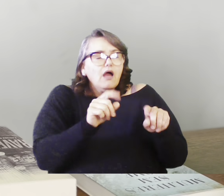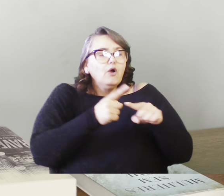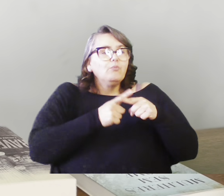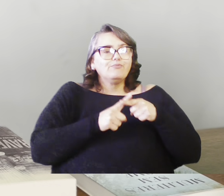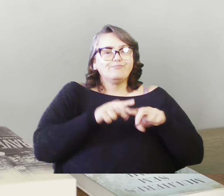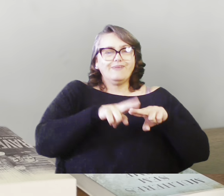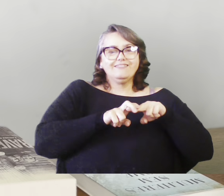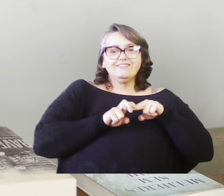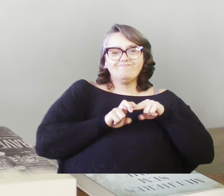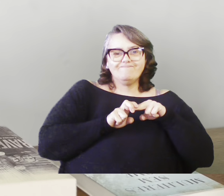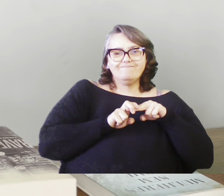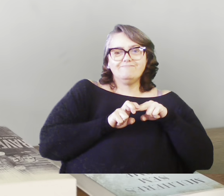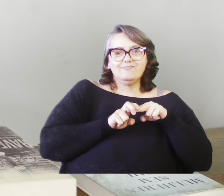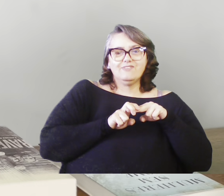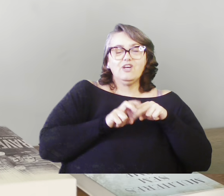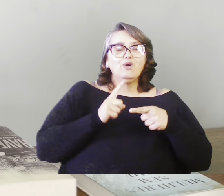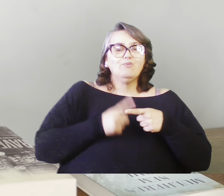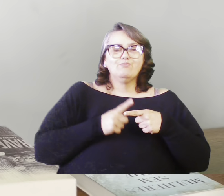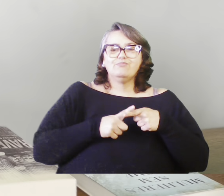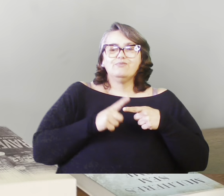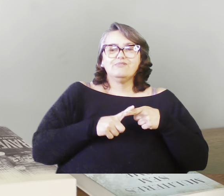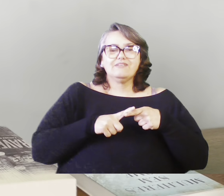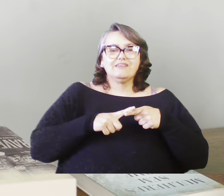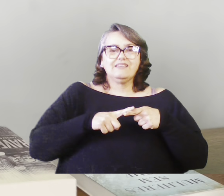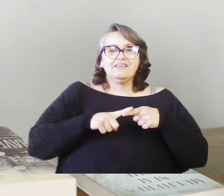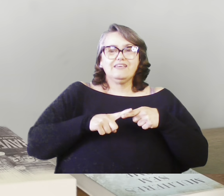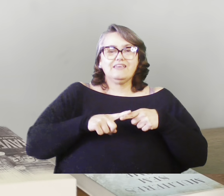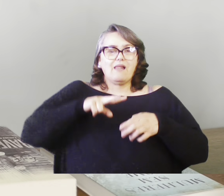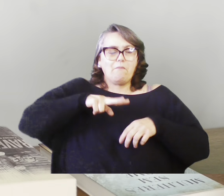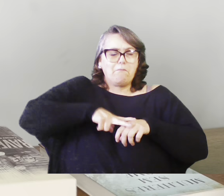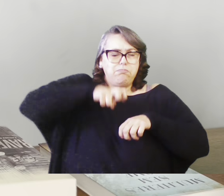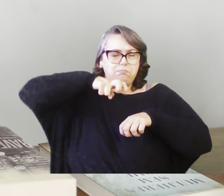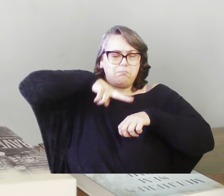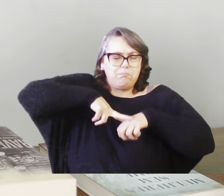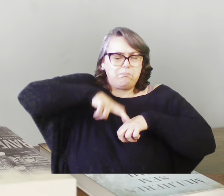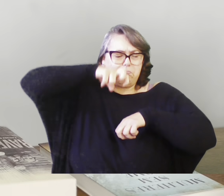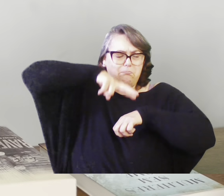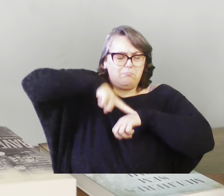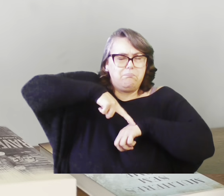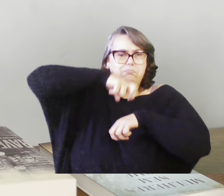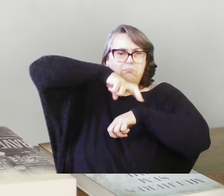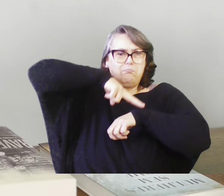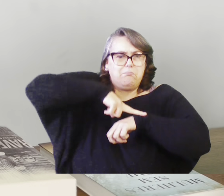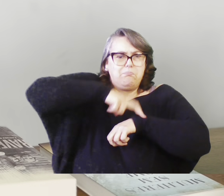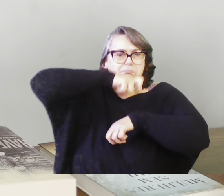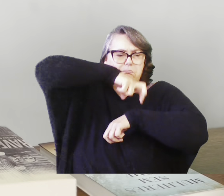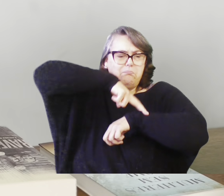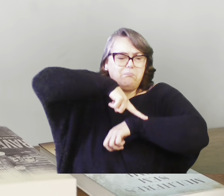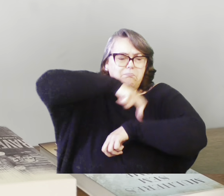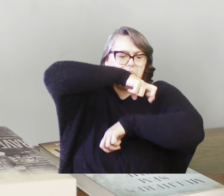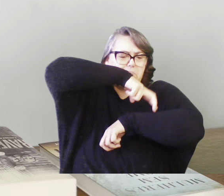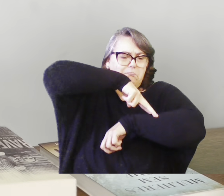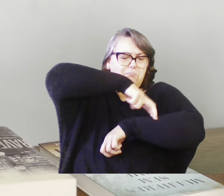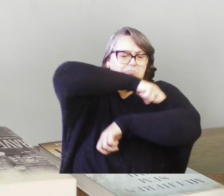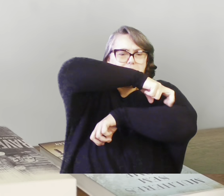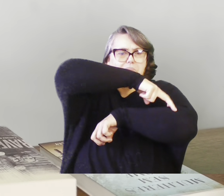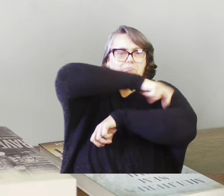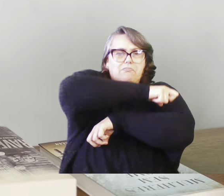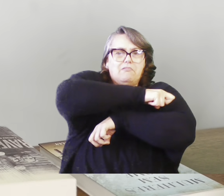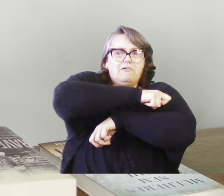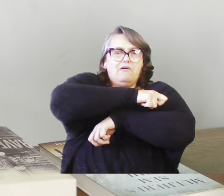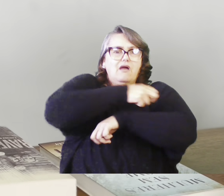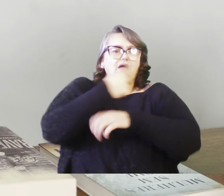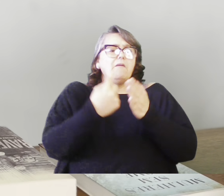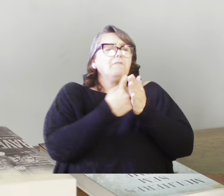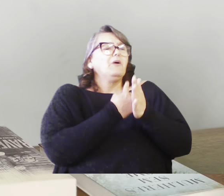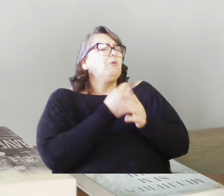Ravensbrück? Basicamente por uma razão, porque elas andavam meio que pulando dentro do campo, né? Dentro do campo de